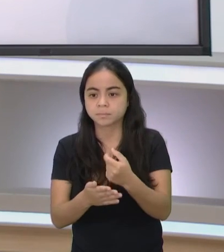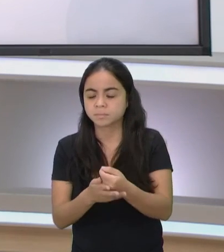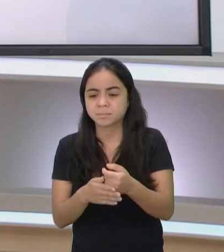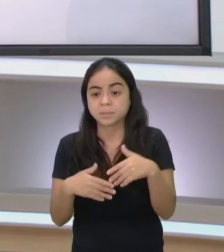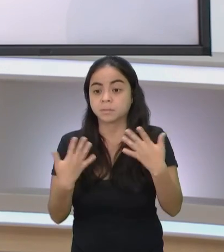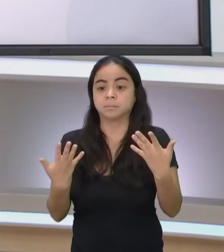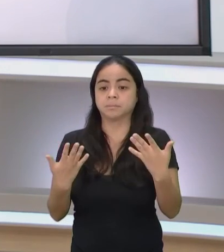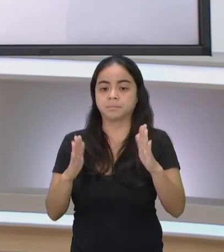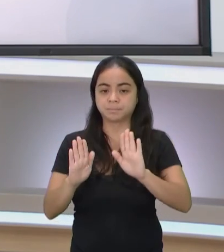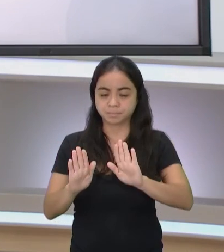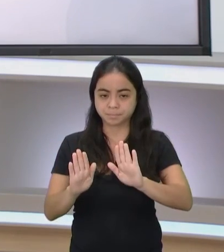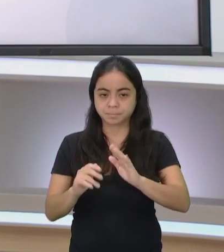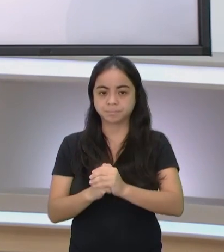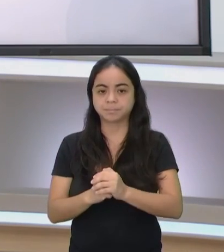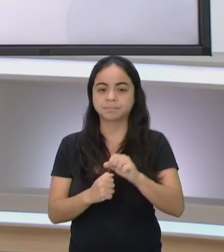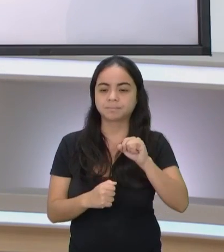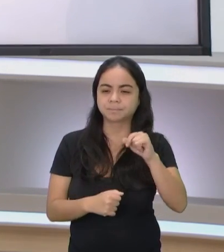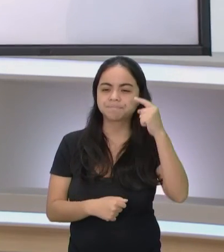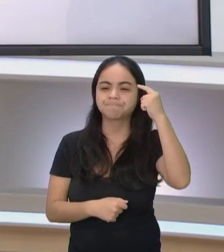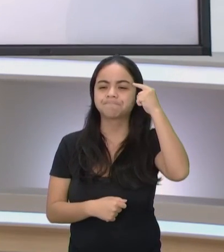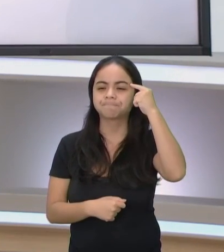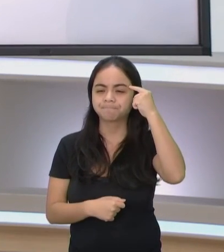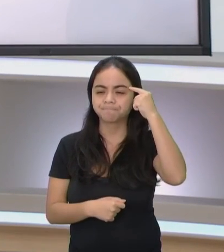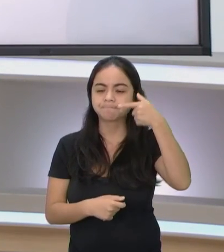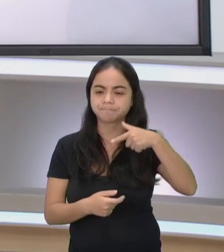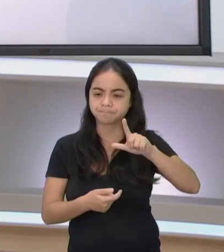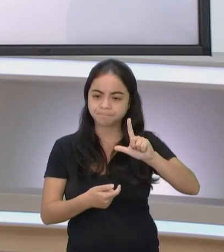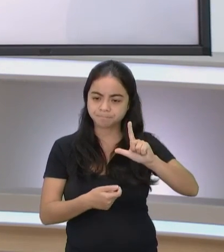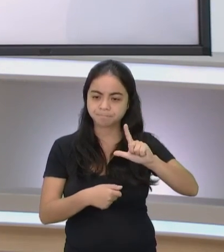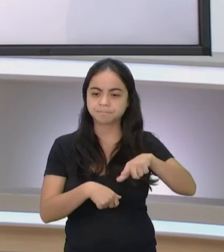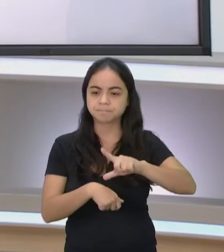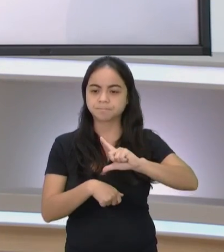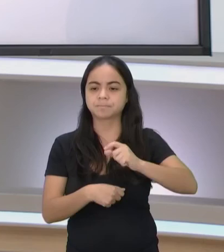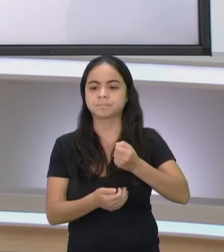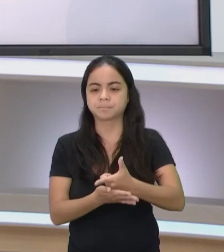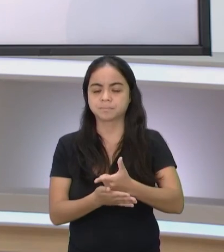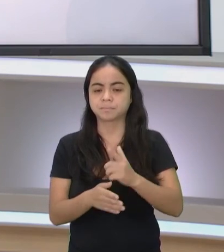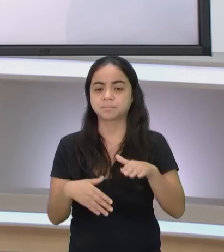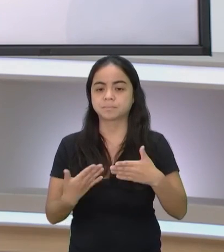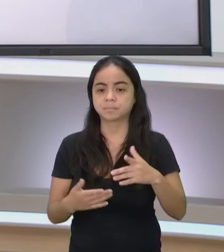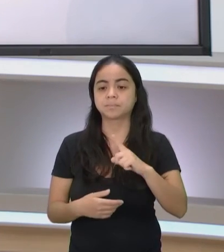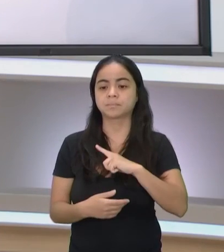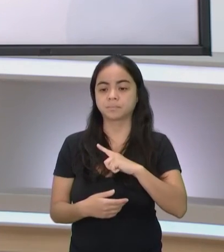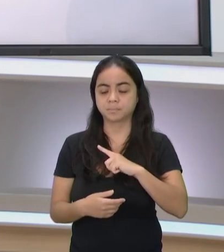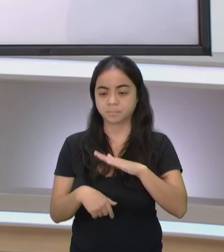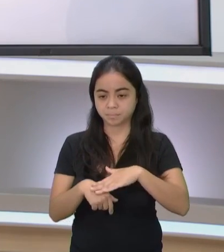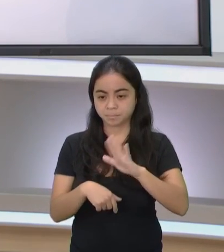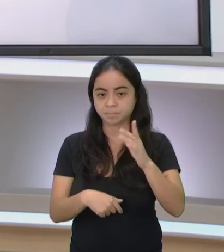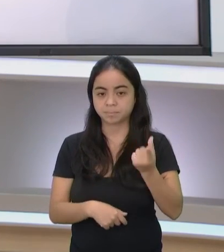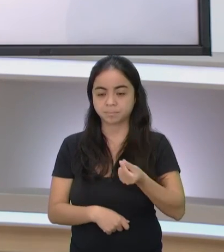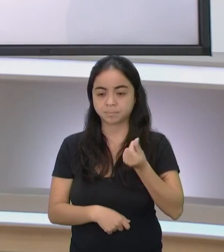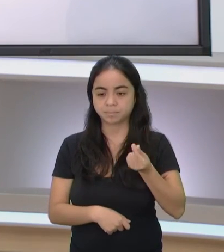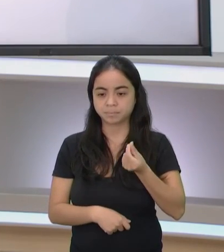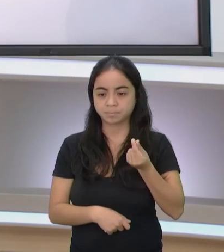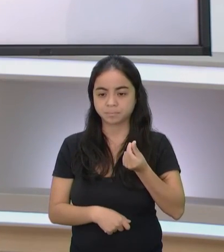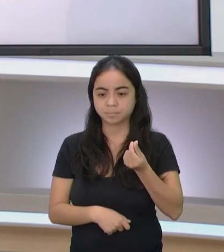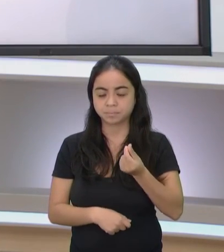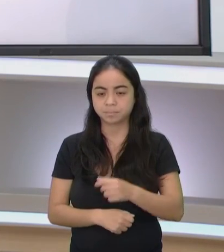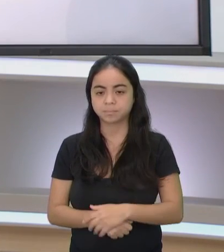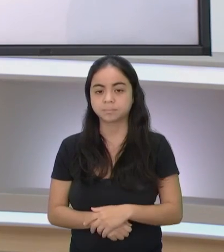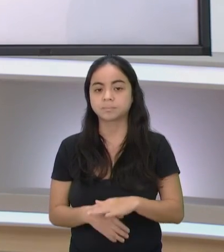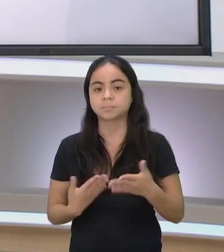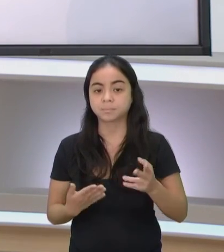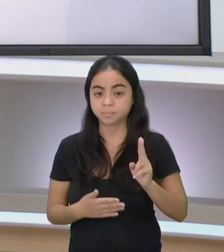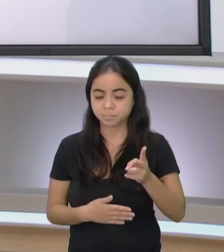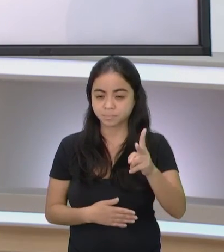também. Só que se a gente pensar antes de comprar, a gente vai ter menos supérfluo e sobrar mais dinheiro. Então,